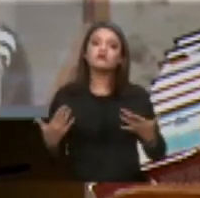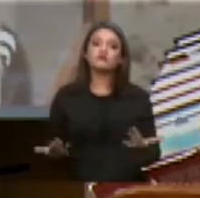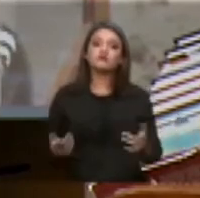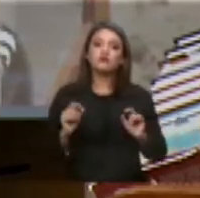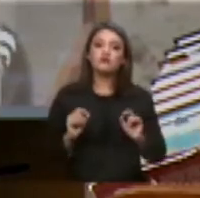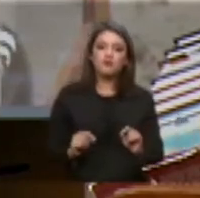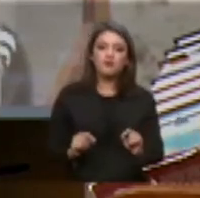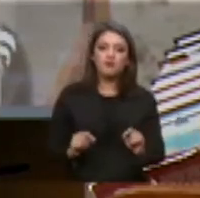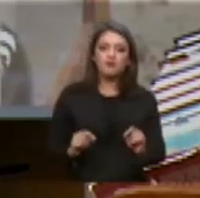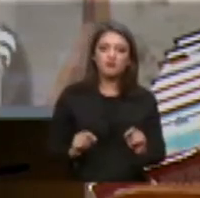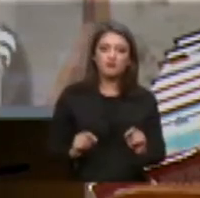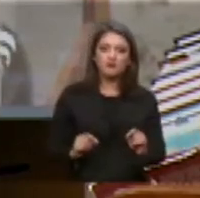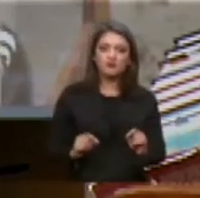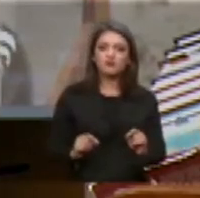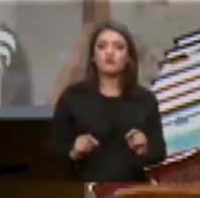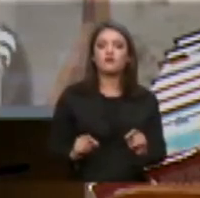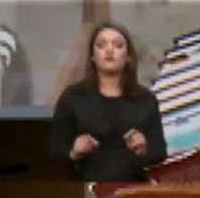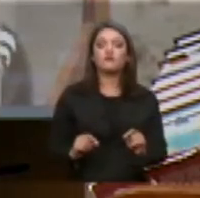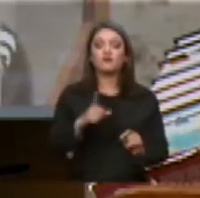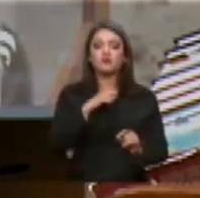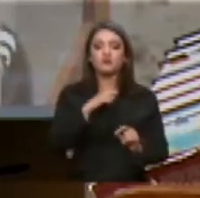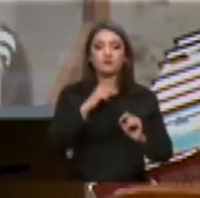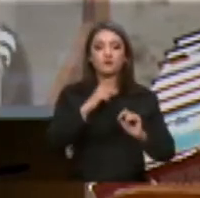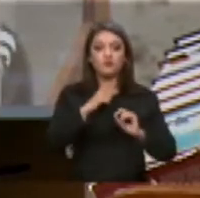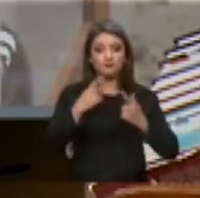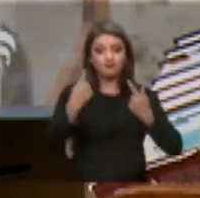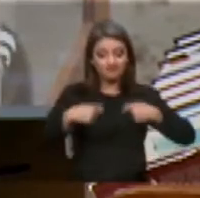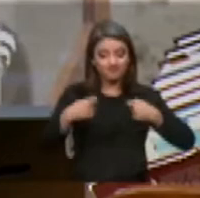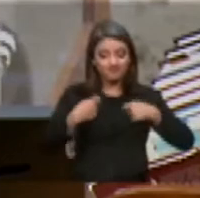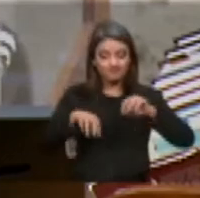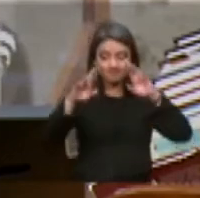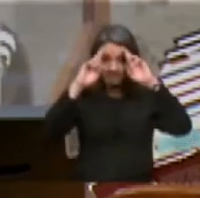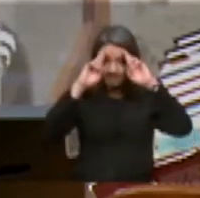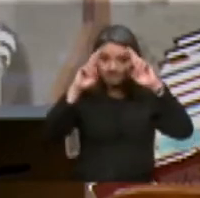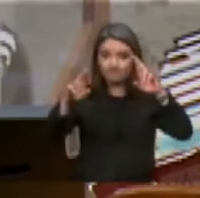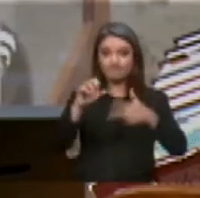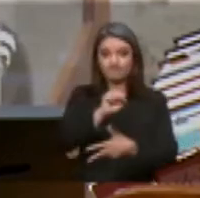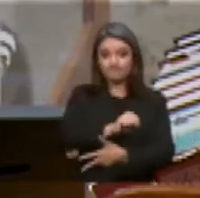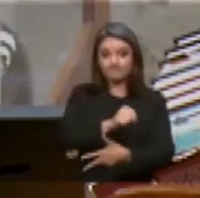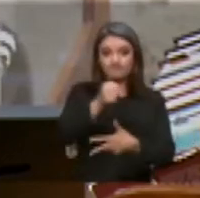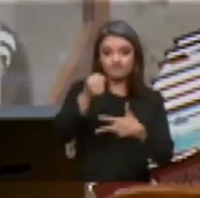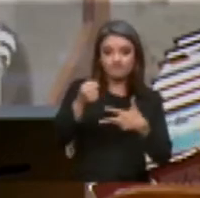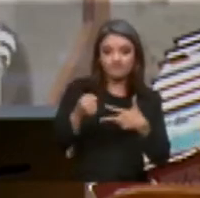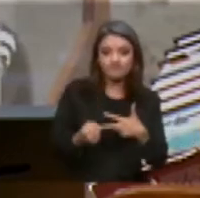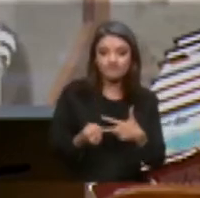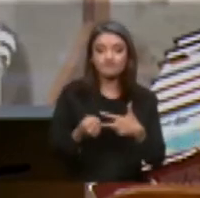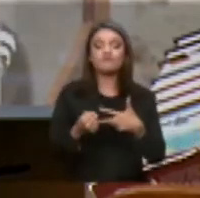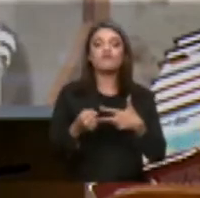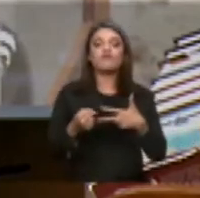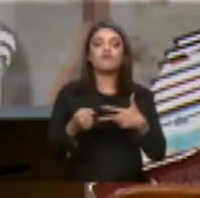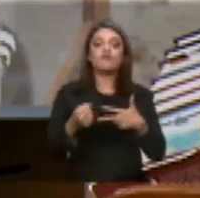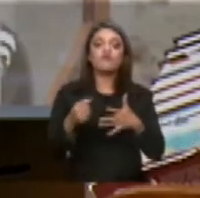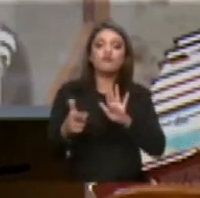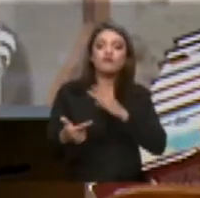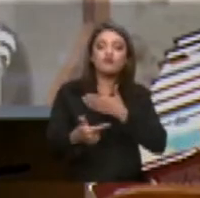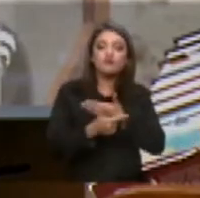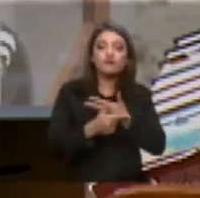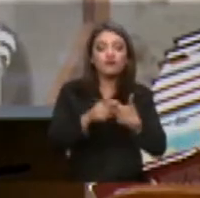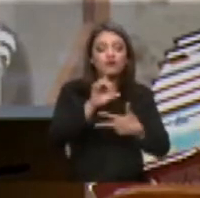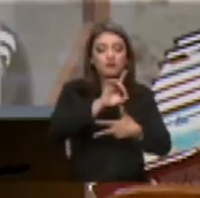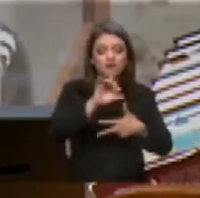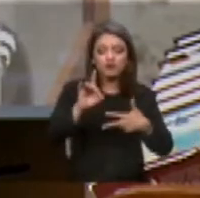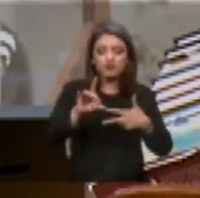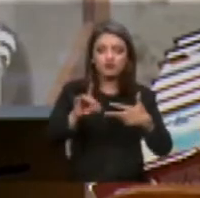Aaron Barak, além de implicar o respeito entre os poderes e consideração das ações institucionais diversas,